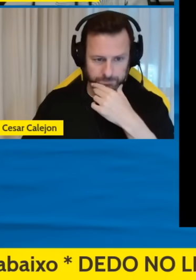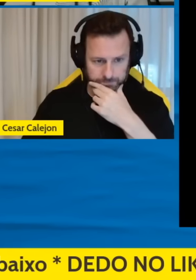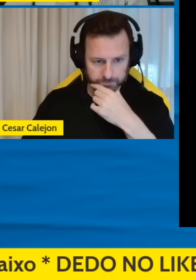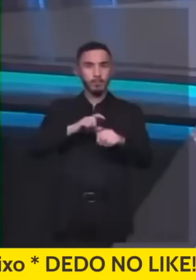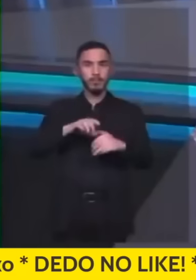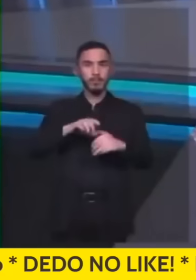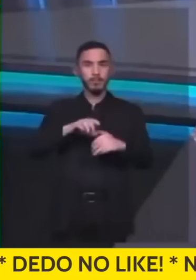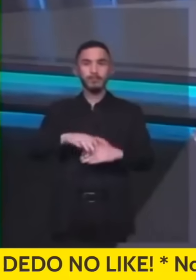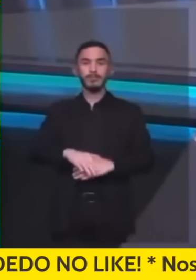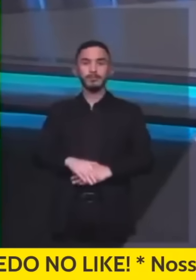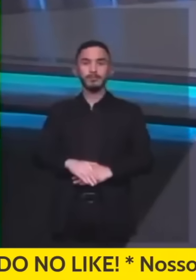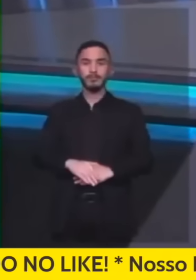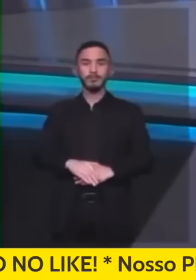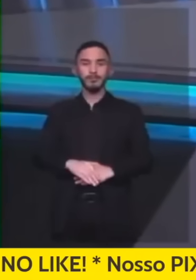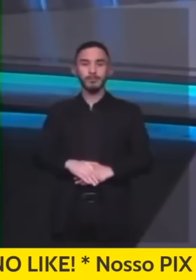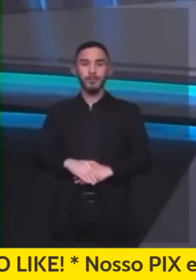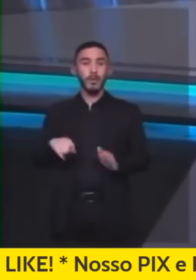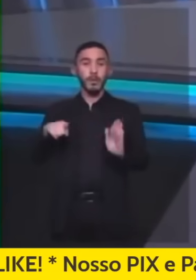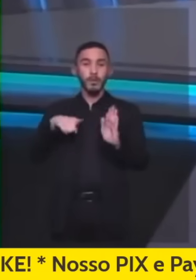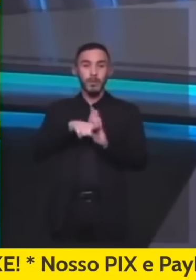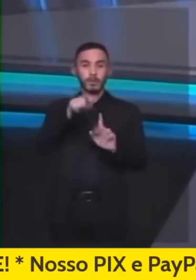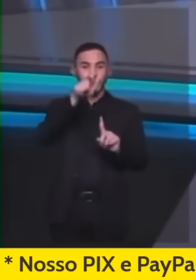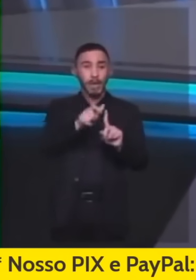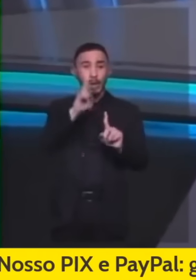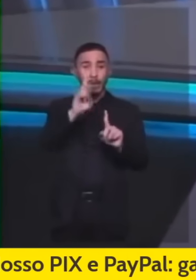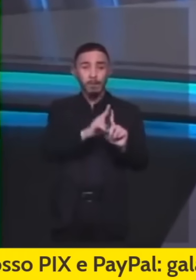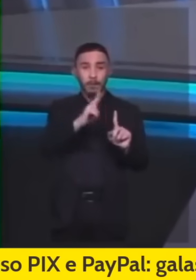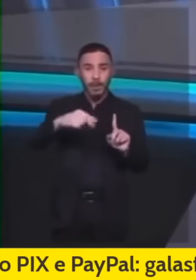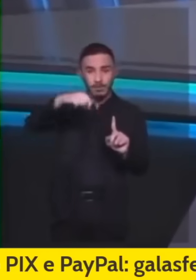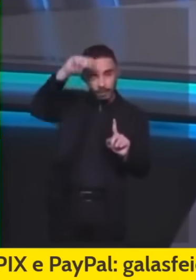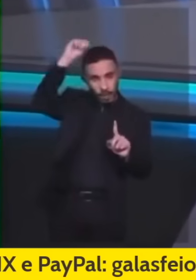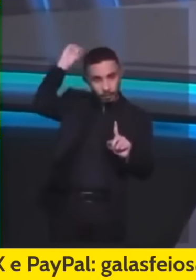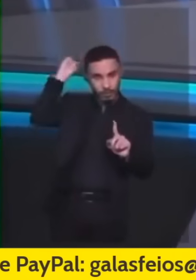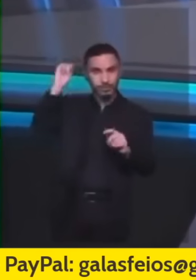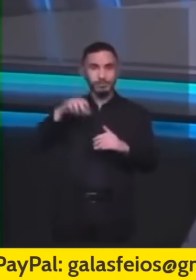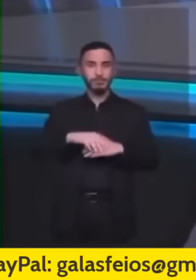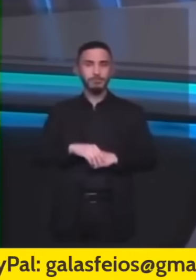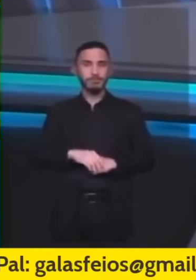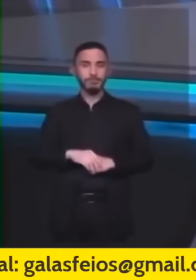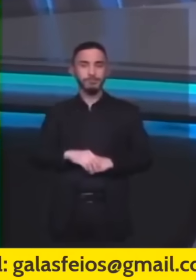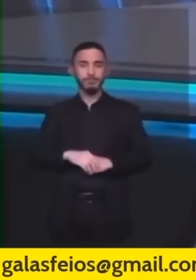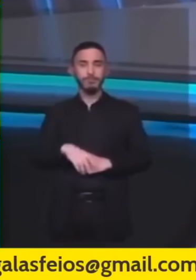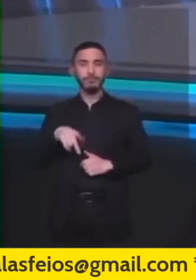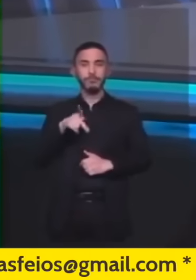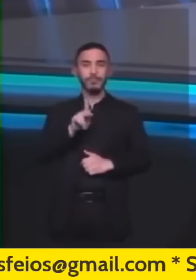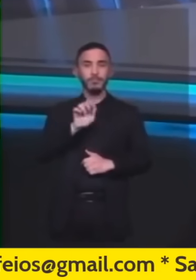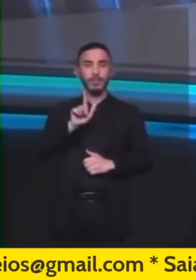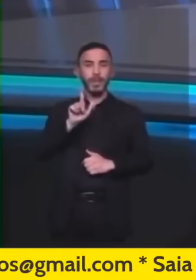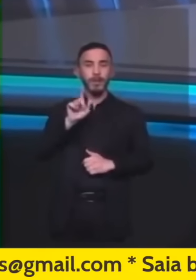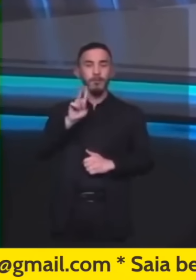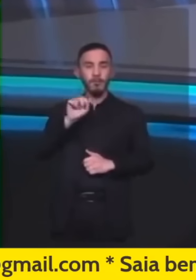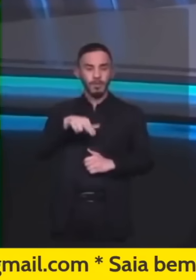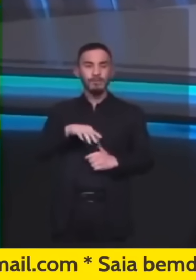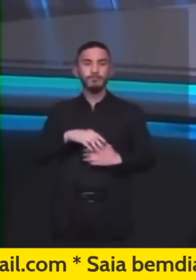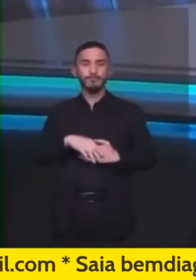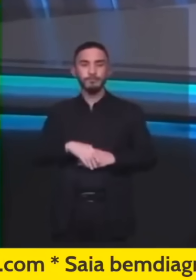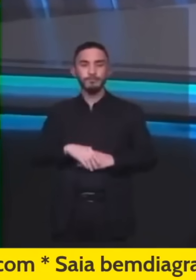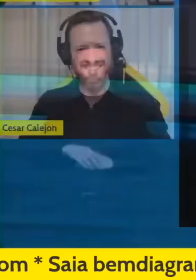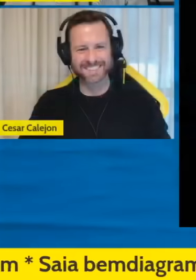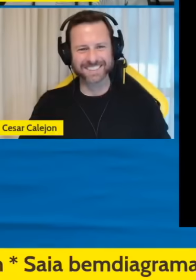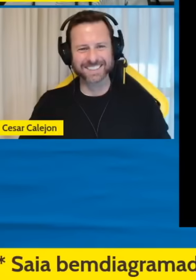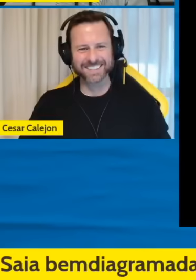lá Sem dúvida Padre Kelson Kelvin isso Padre candidato